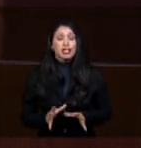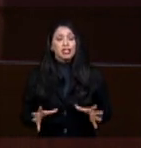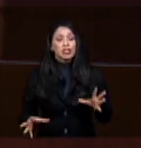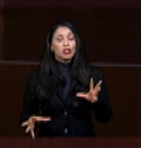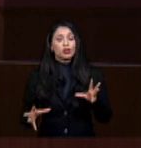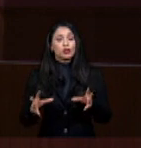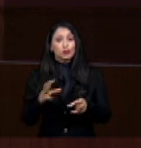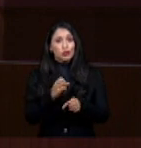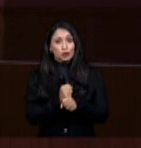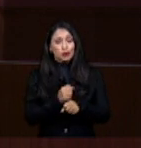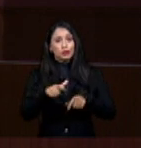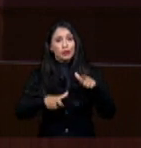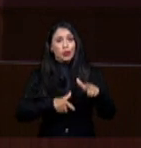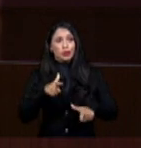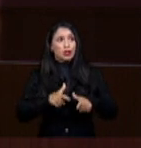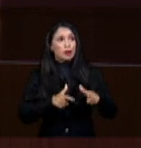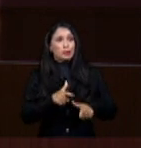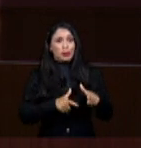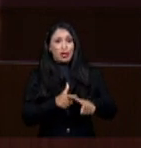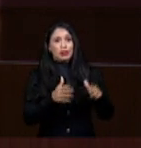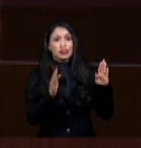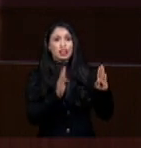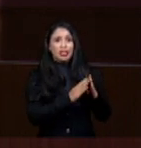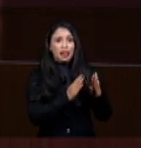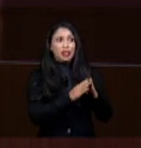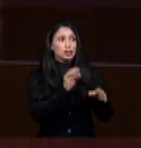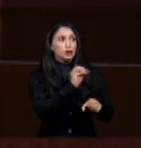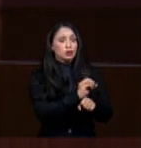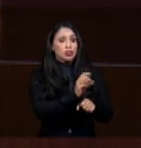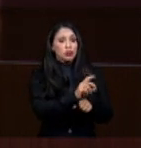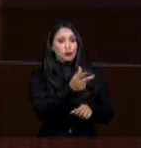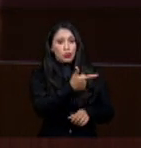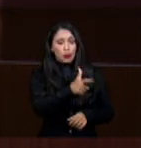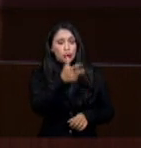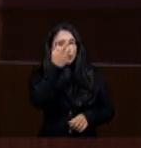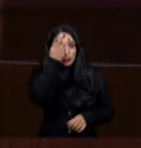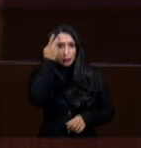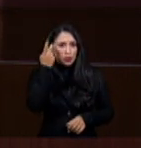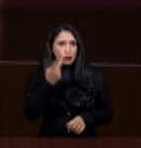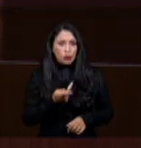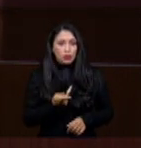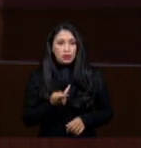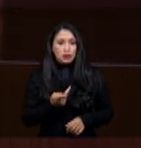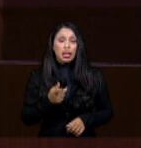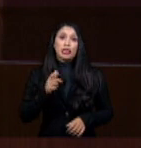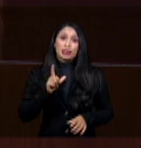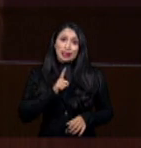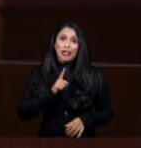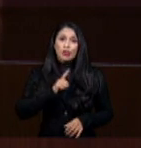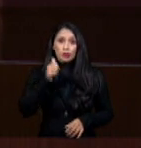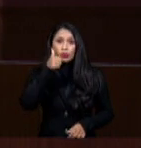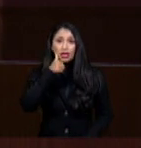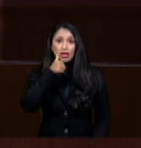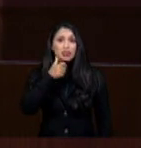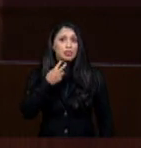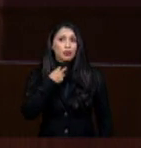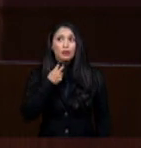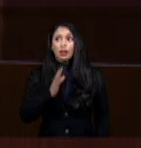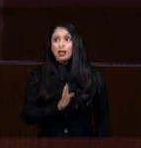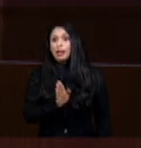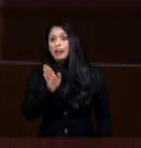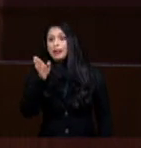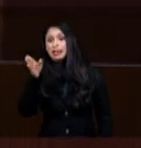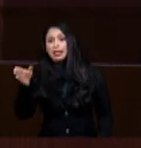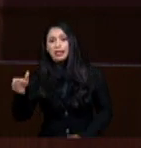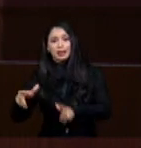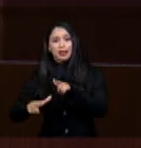domésticas e cuidados com pessoas isso não é trivial é a mulheres que não entram no mercado de trabalho sequer Tem essa